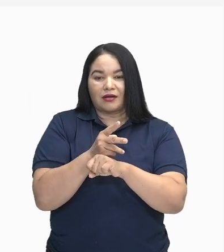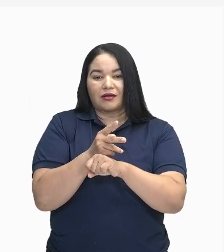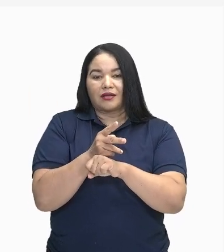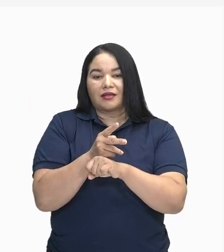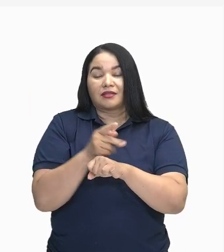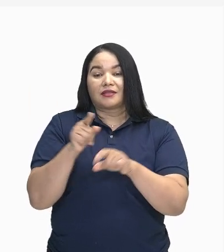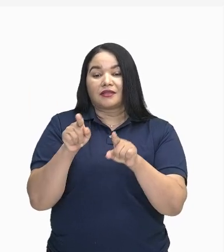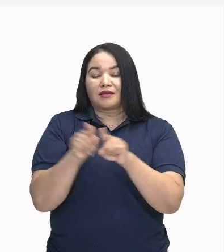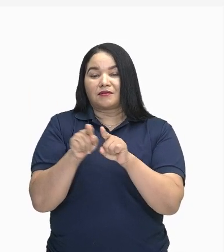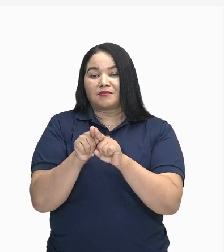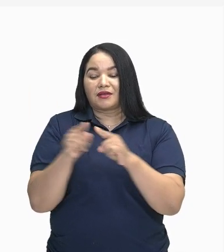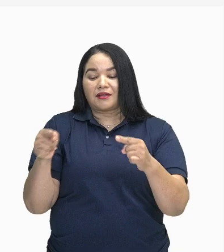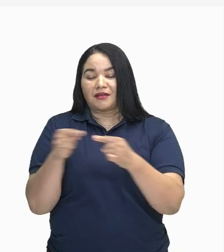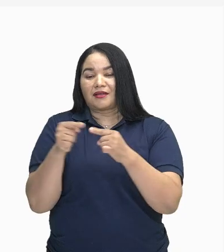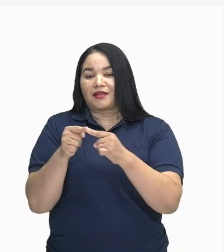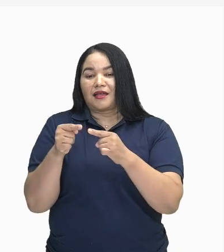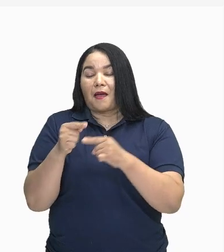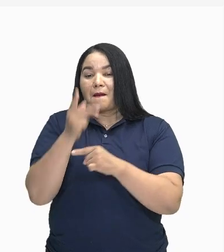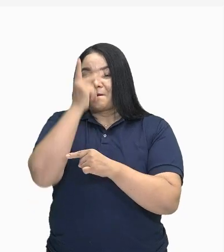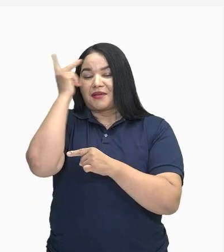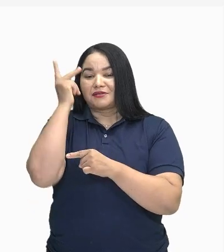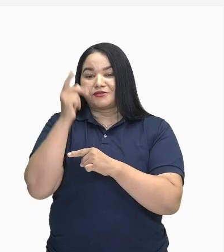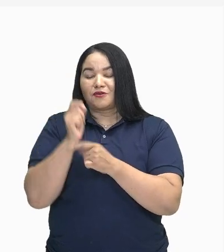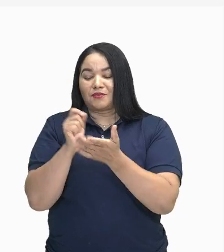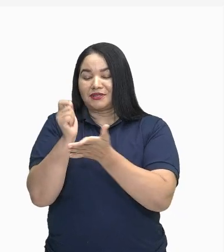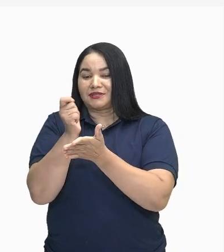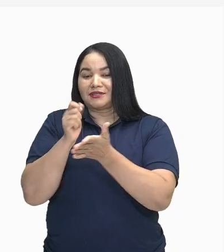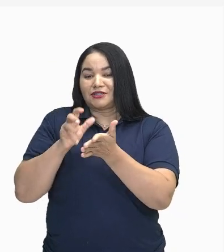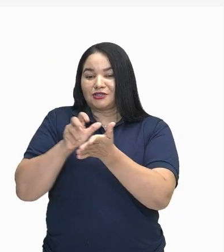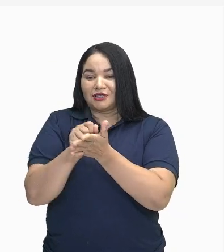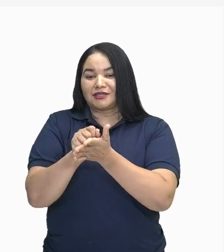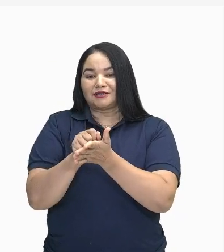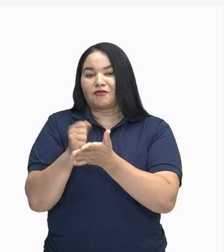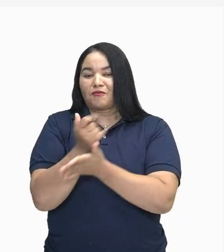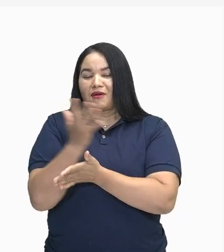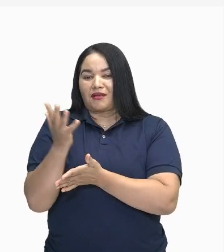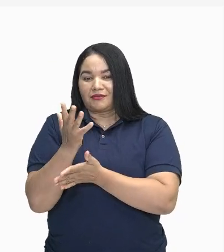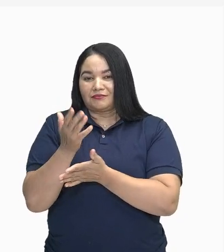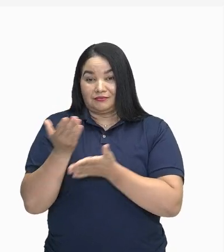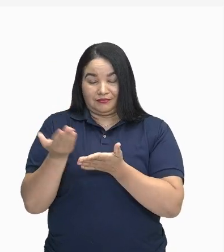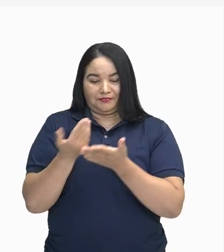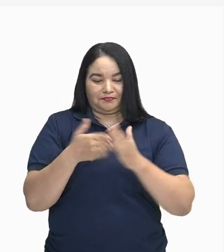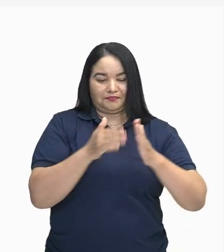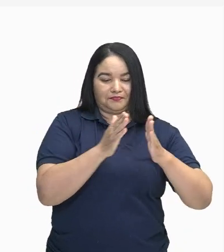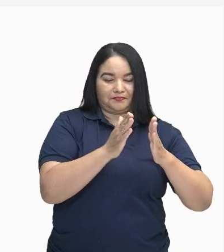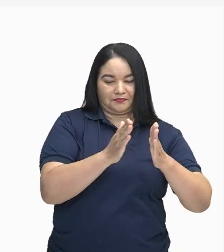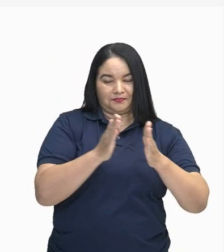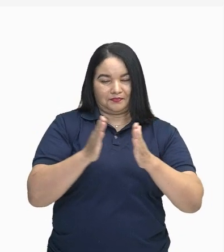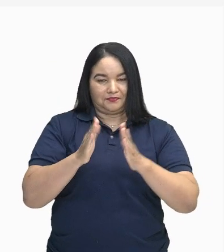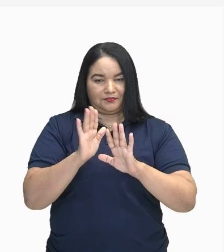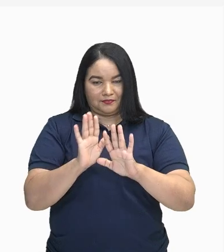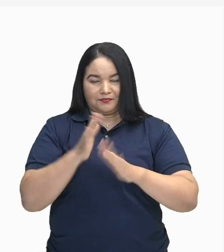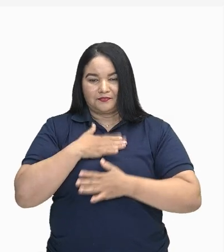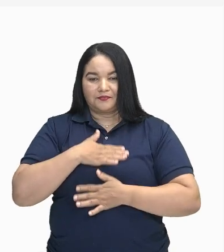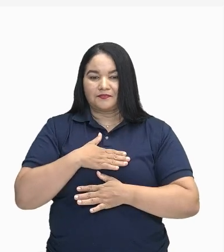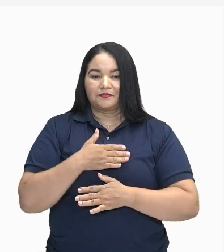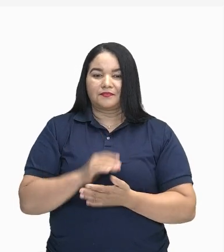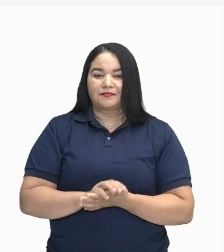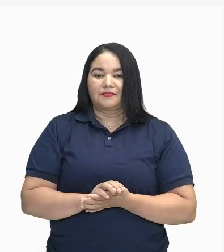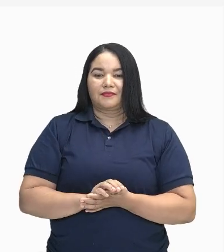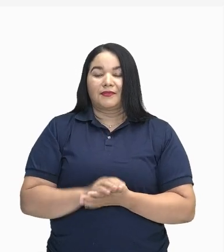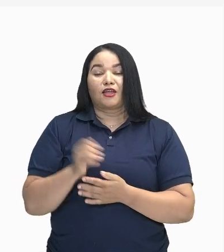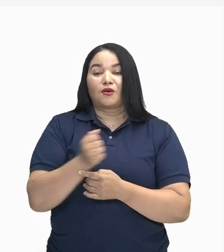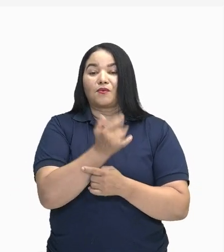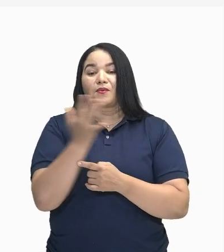número de candidatos inscritos. Bom, na ordem, pessoal, a razão entre o número de vagas, quanto é o